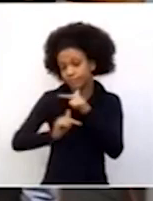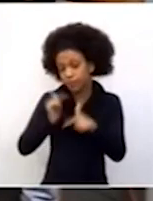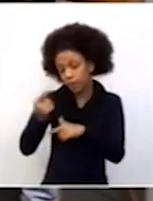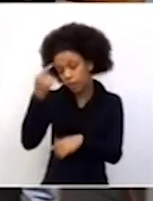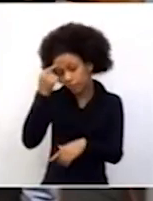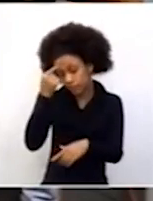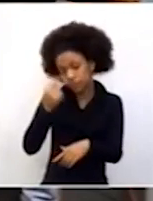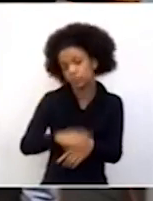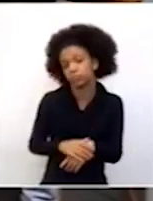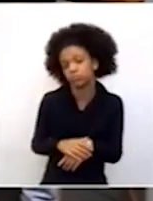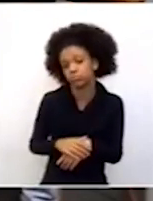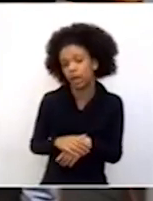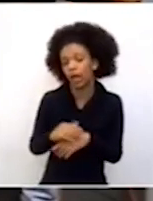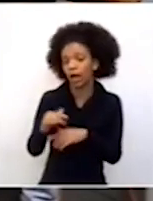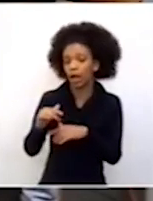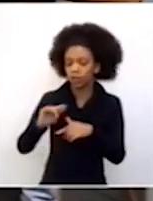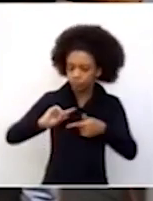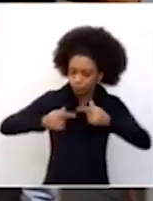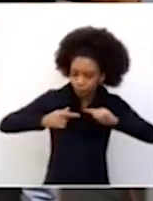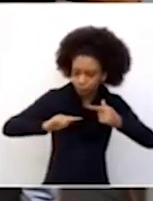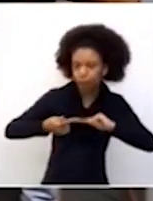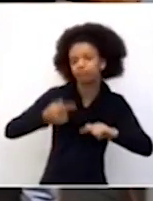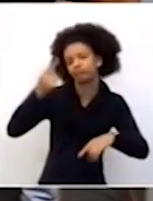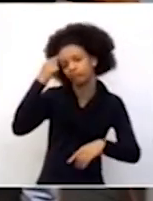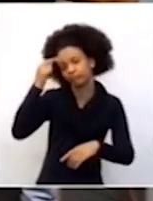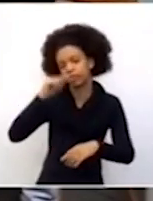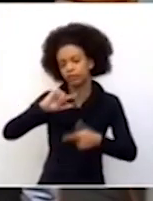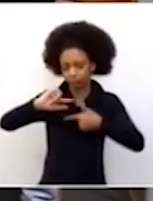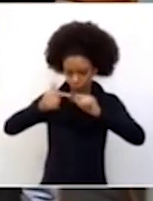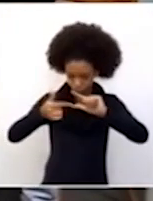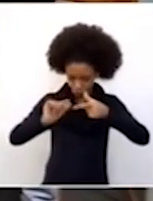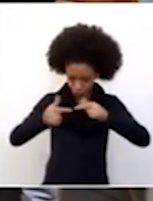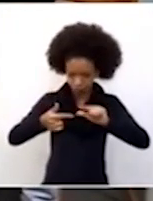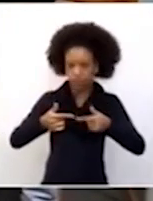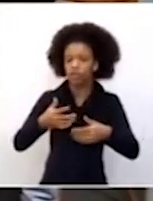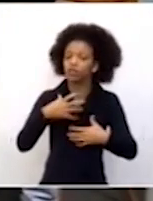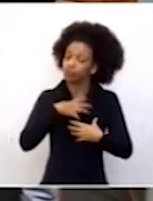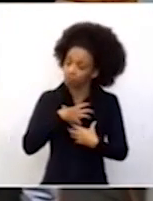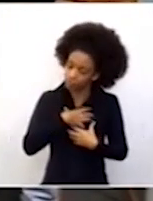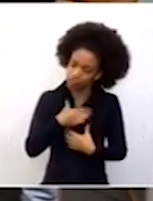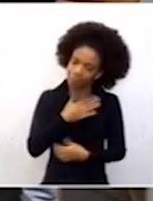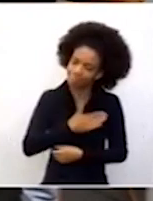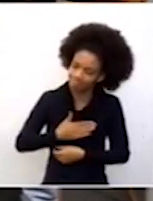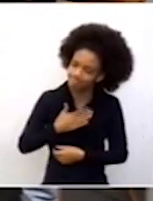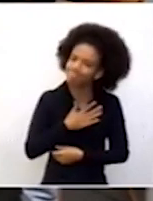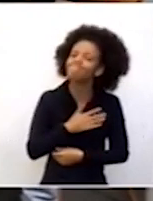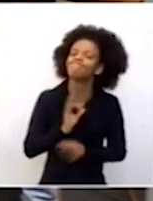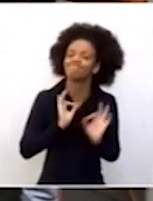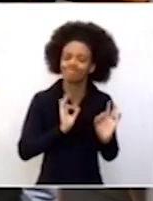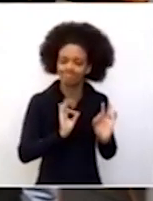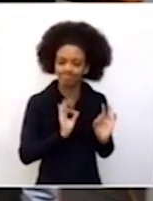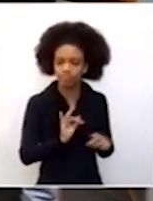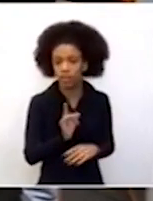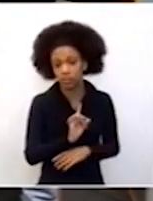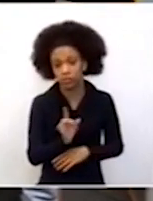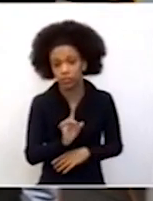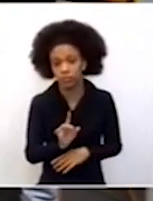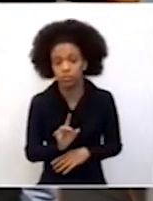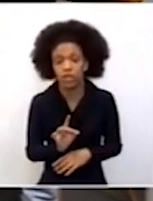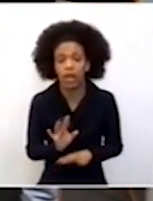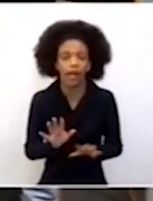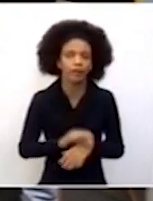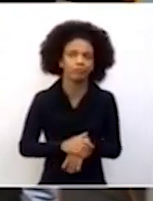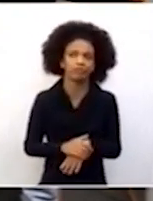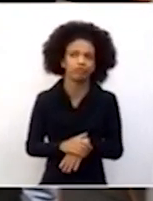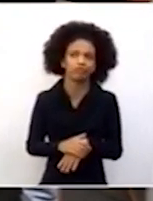pensamento matemático, pensamento algébrico, da regulação de figuras e formas, né, e de Denise? forma prazerosa, né? Exatamente, né? Então, exatamente, não vamos chegar já